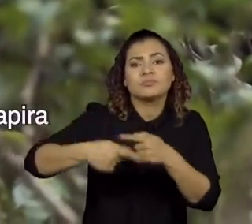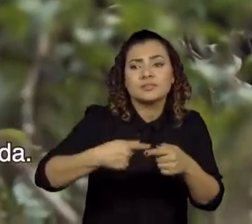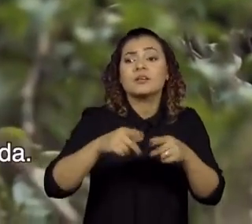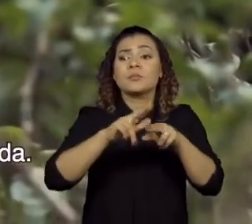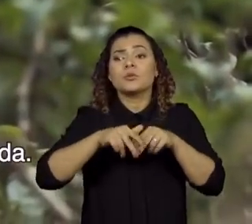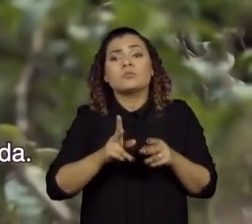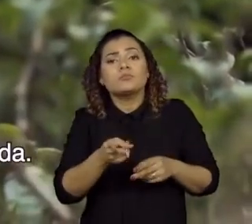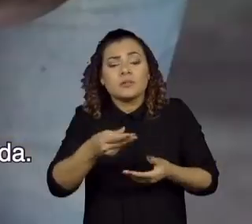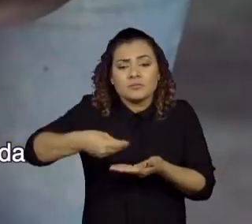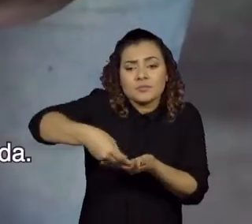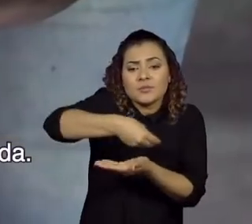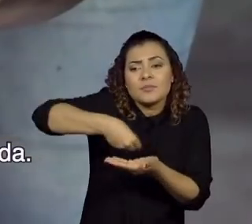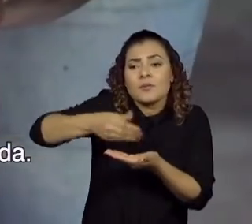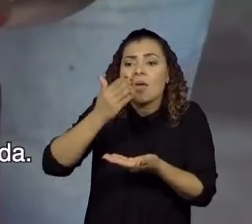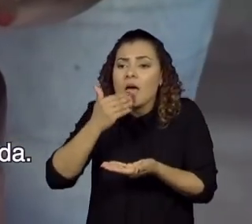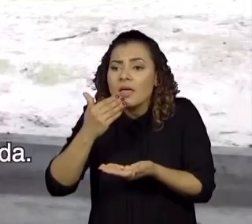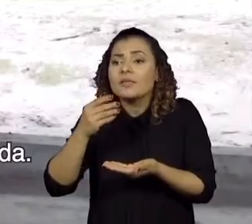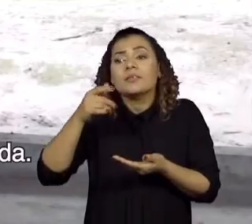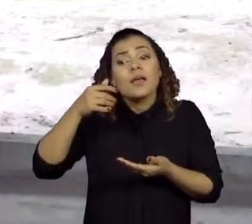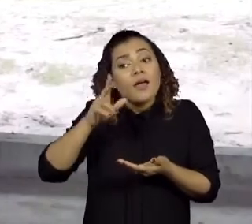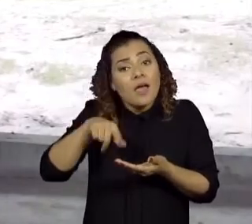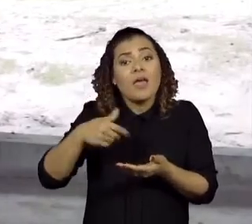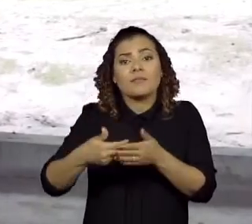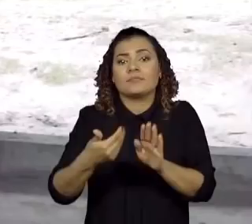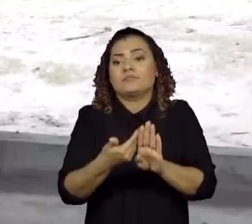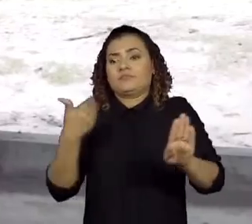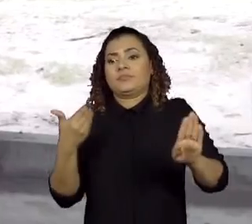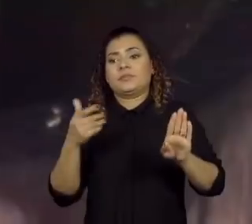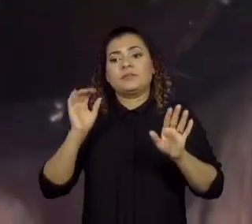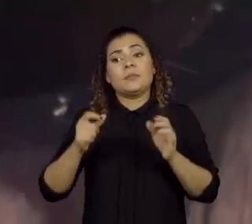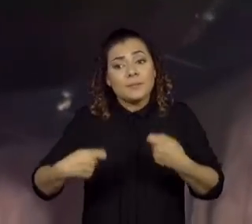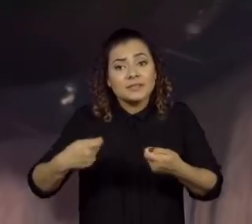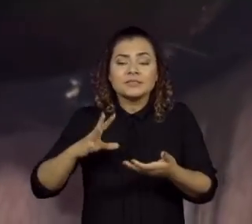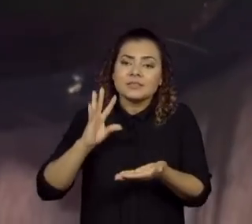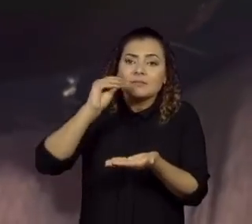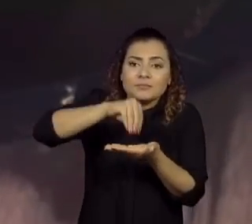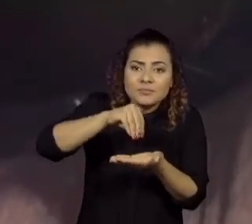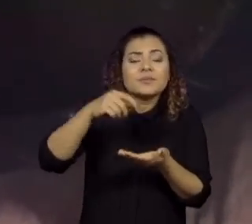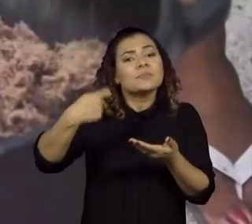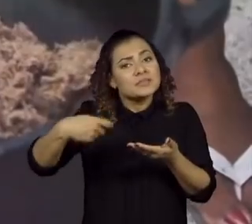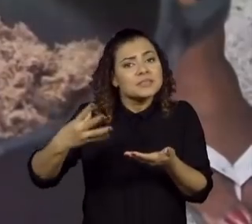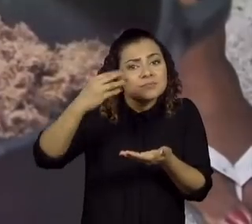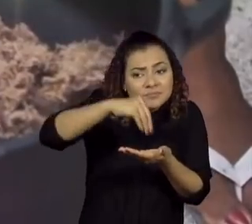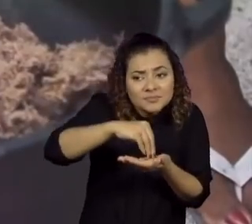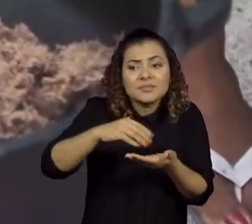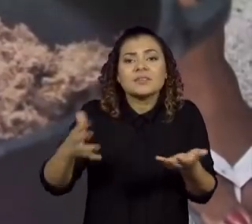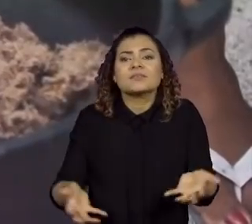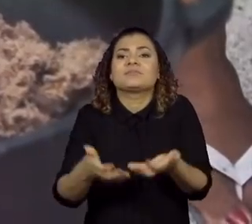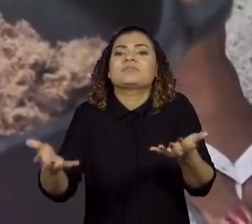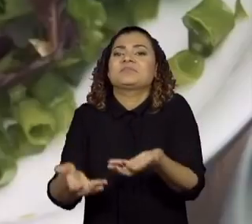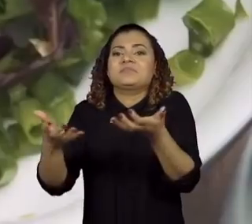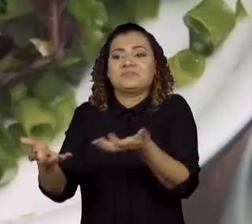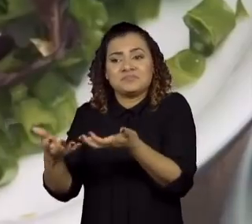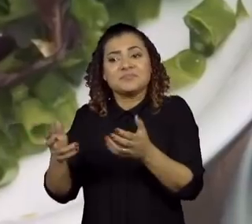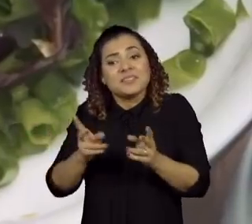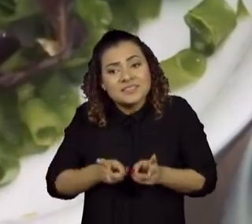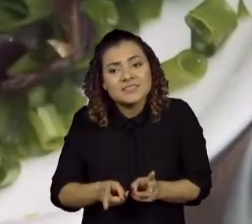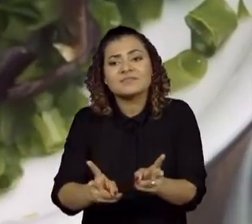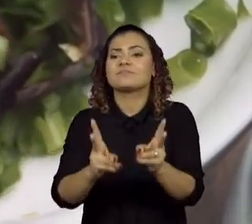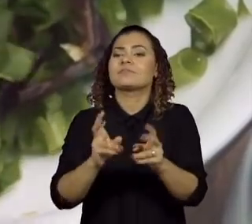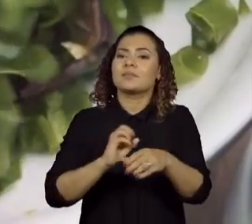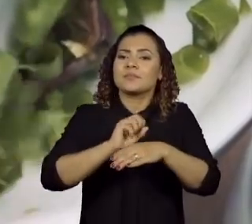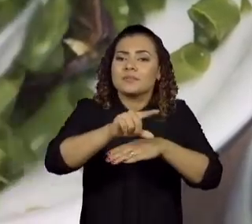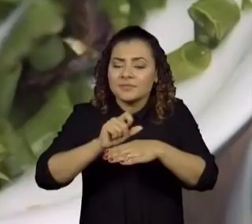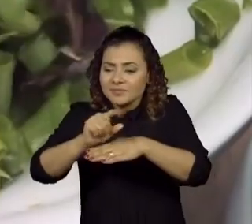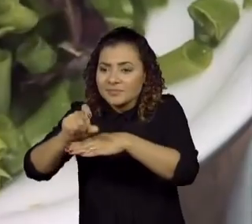hermina ipe na hawada na kahwa na kichina pen riu na pe kuku penese na